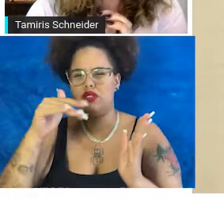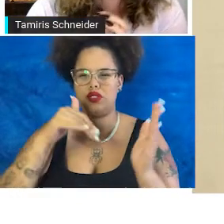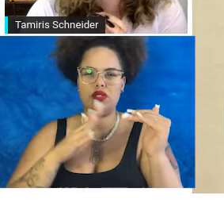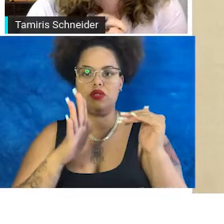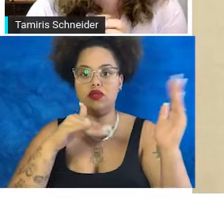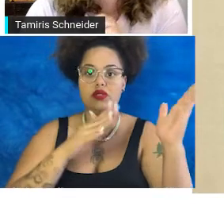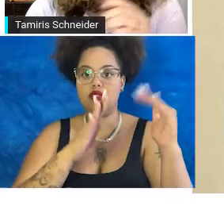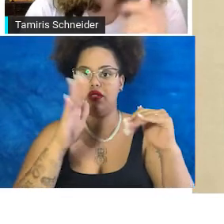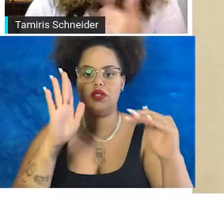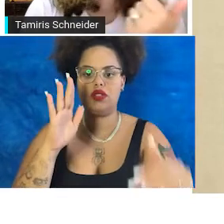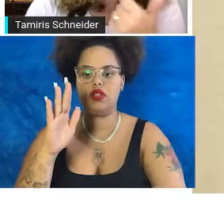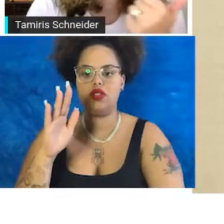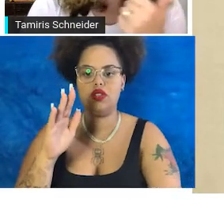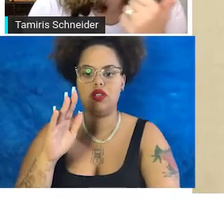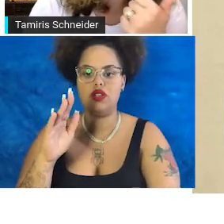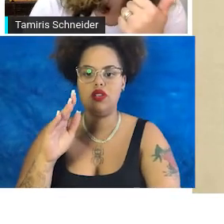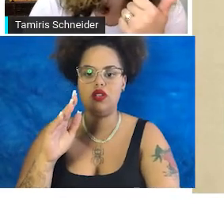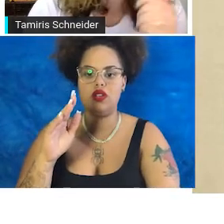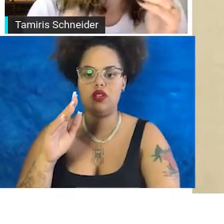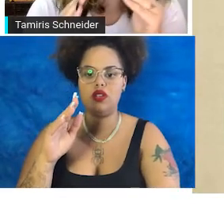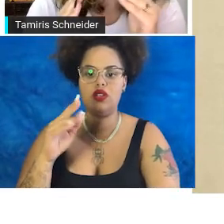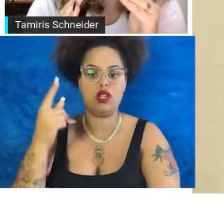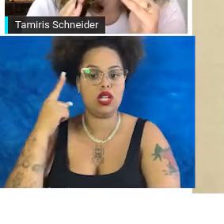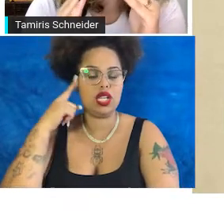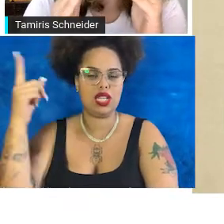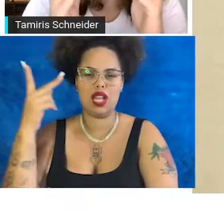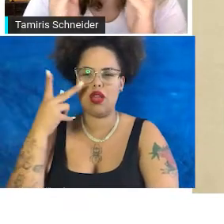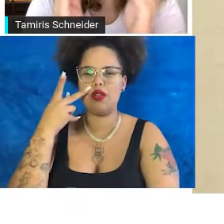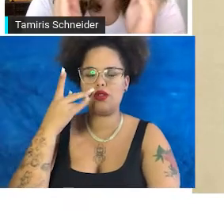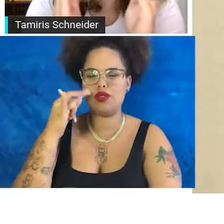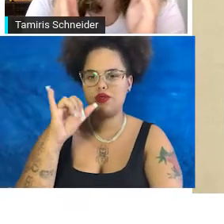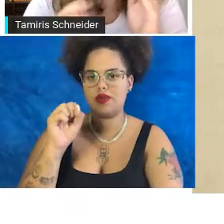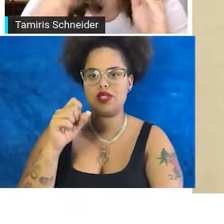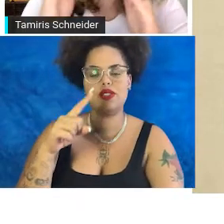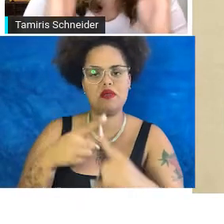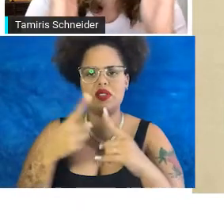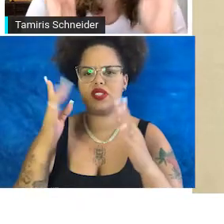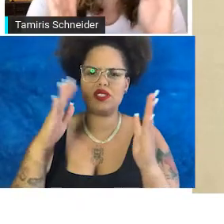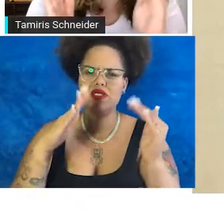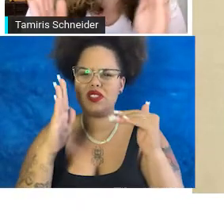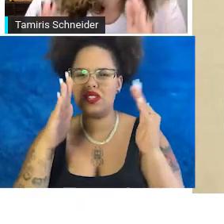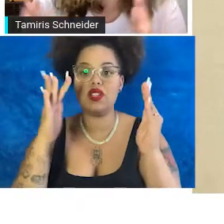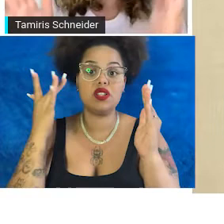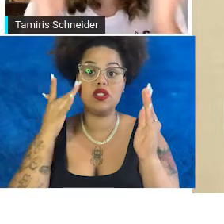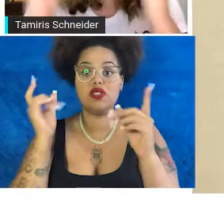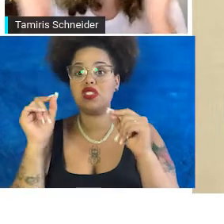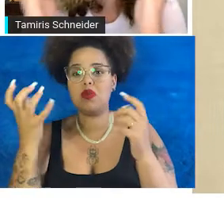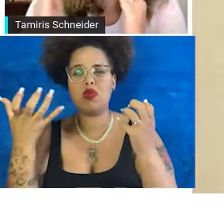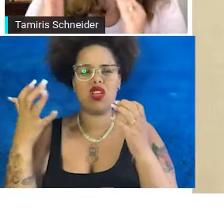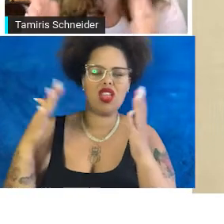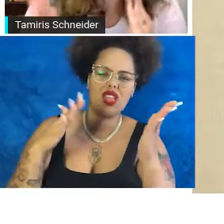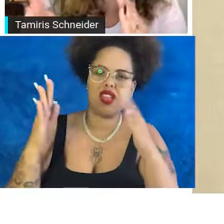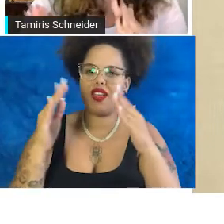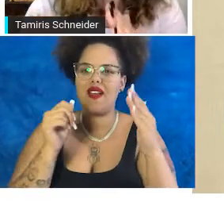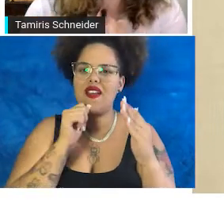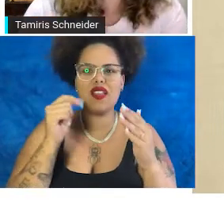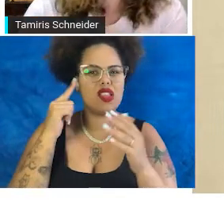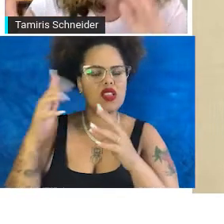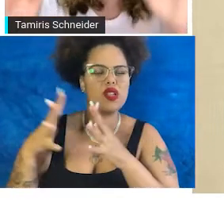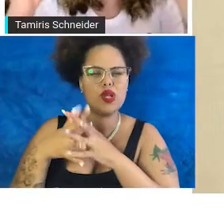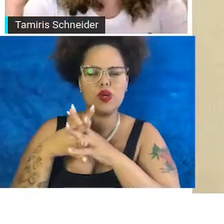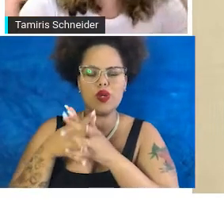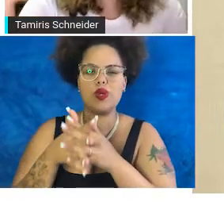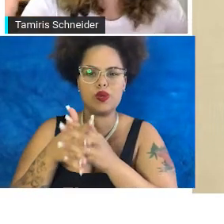irregularidade. Então, puxa um pouco para a ideia dos pais, da rigidez, mas que é irregular, porque ela não sabe o que ela quer, ela ainda está confusa com